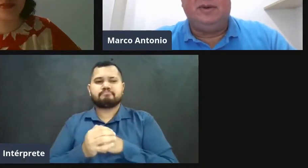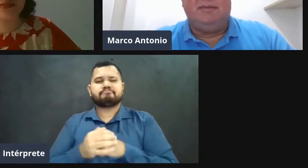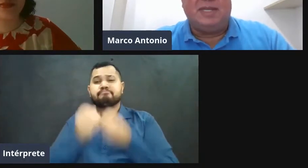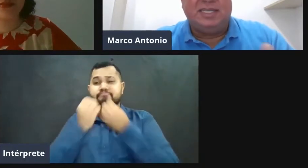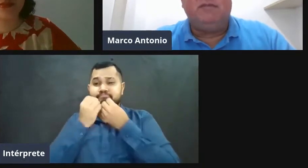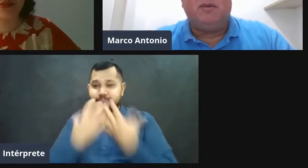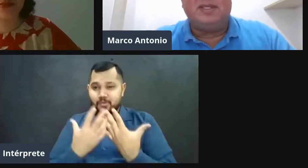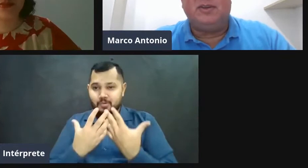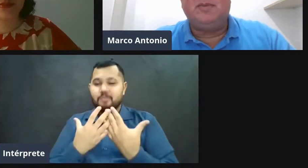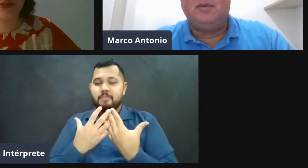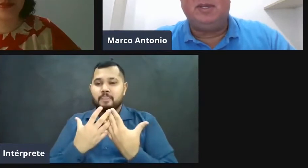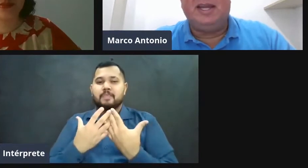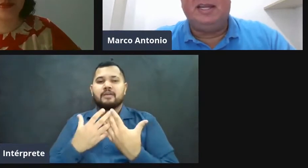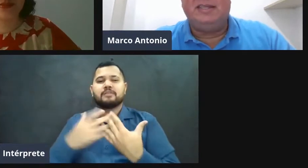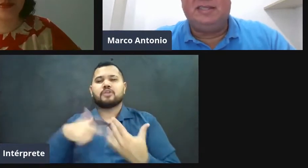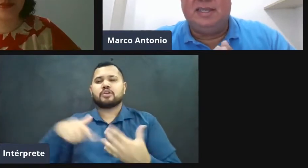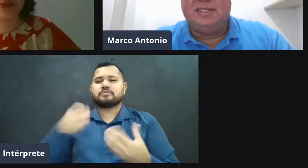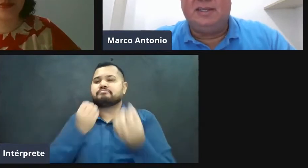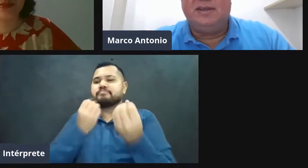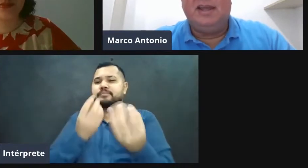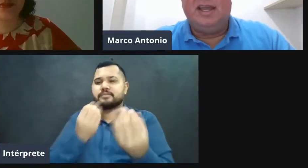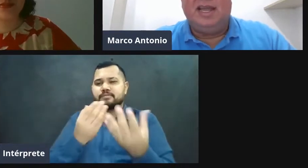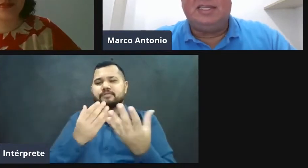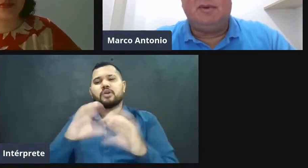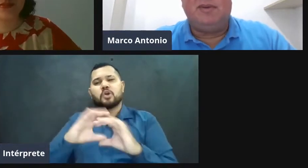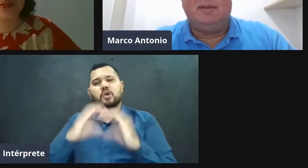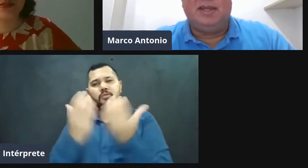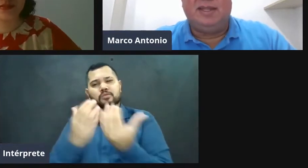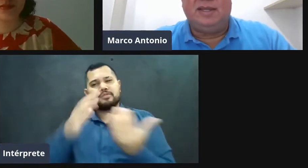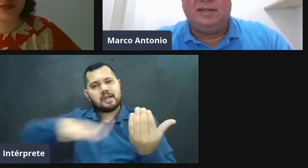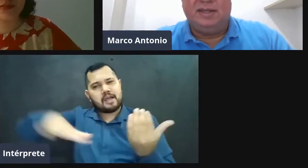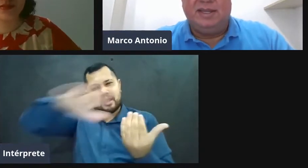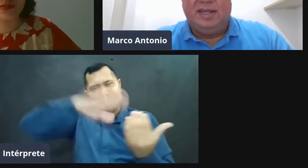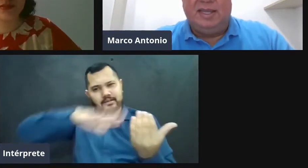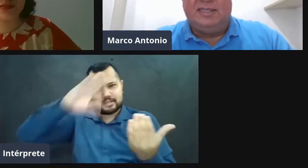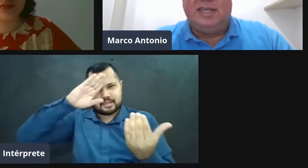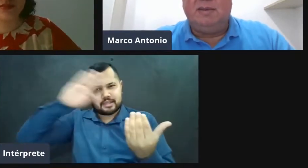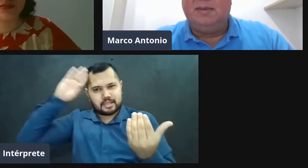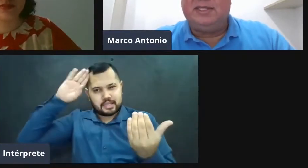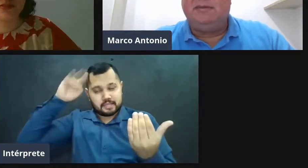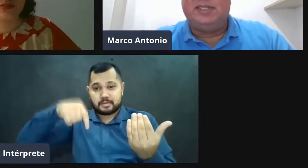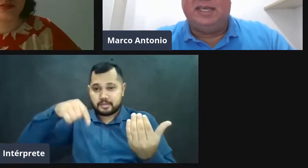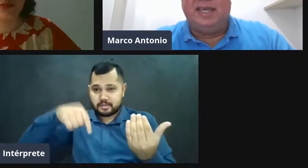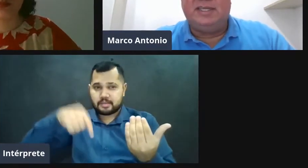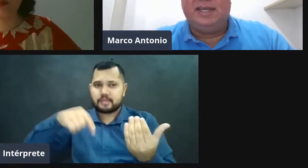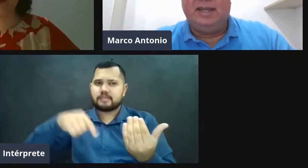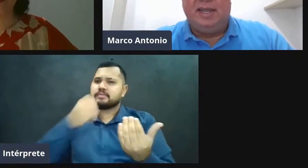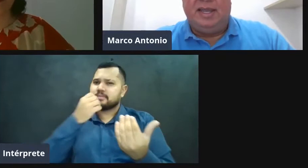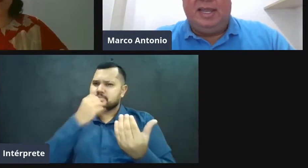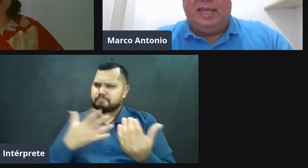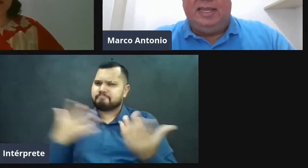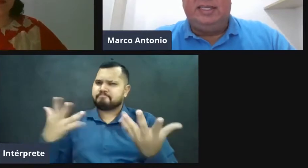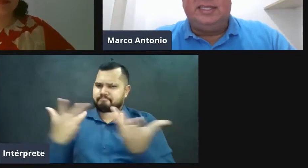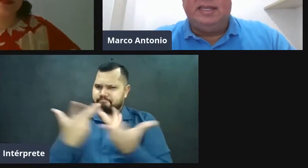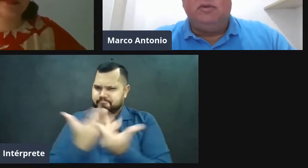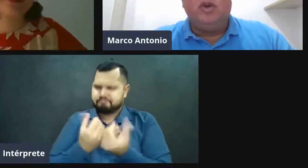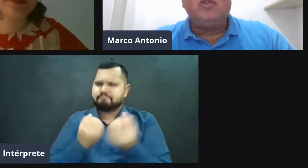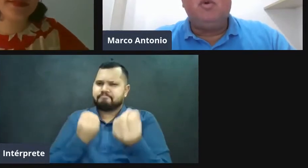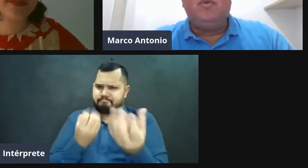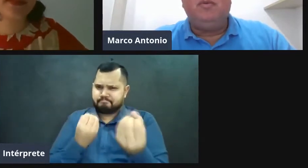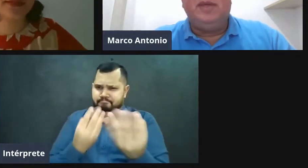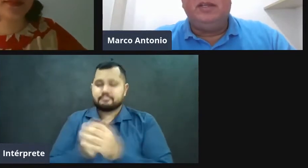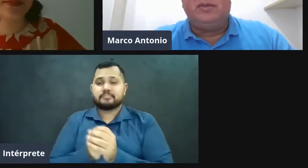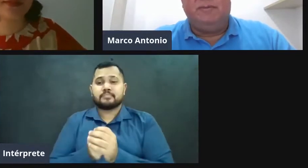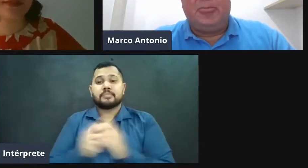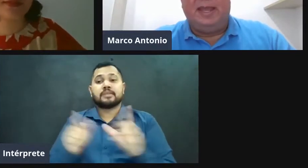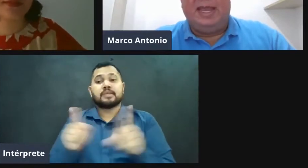poder estar passando informações para comunidades. Essa é uma ferramenta extremamente eficiente, né? E dizer do